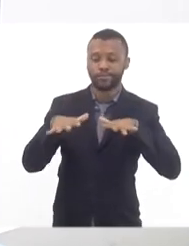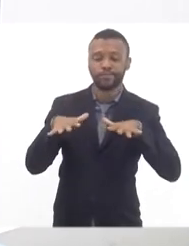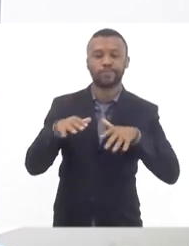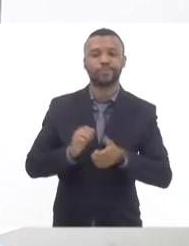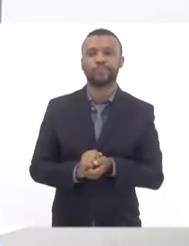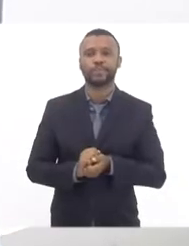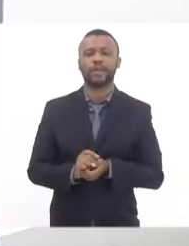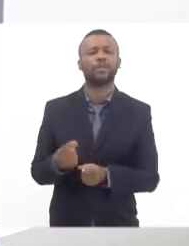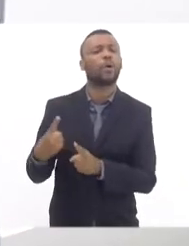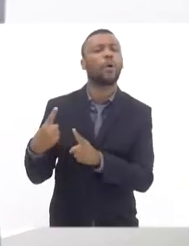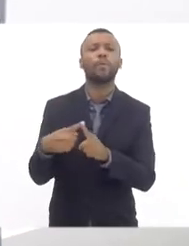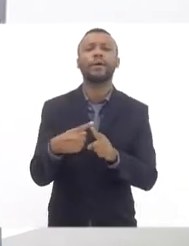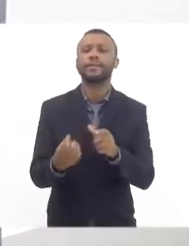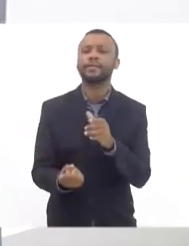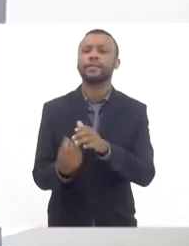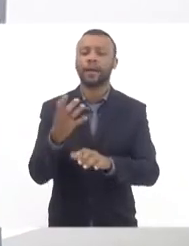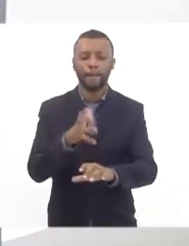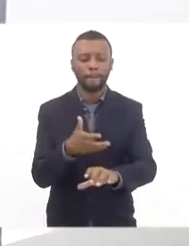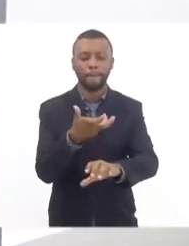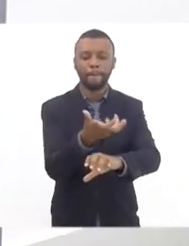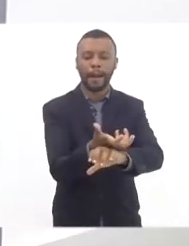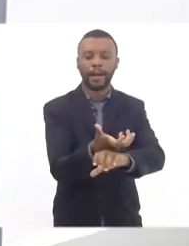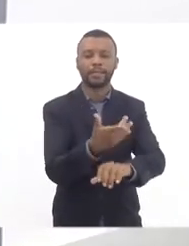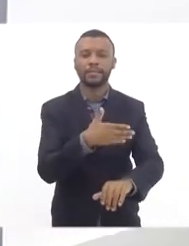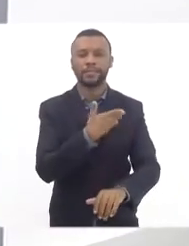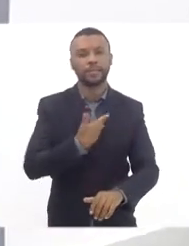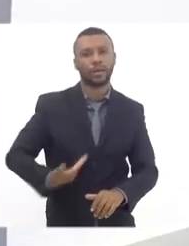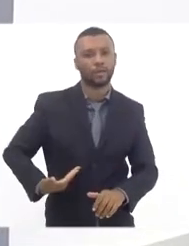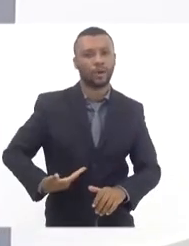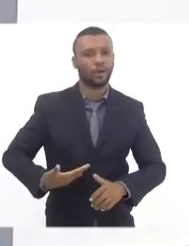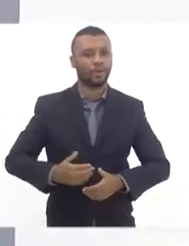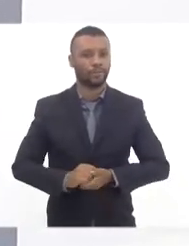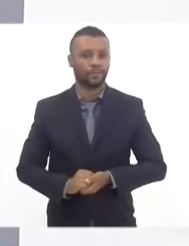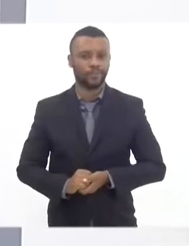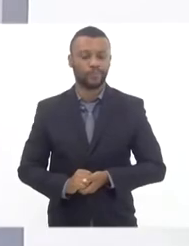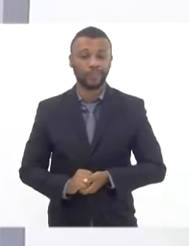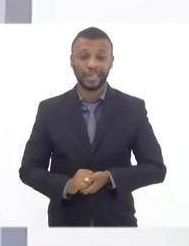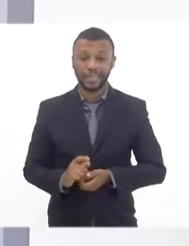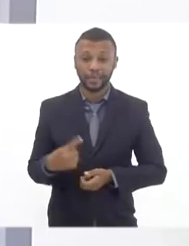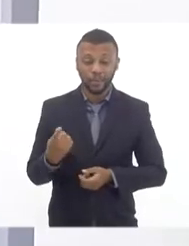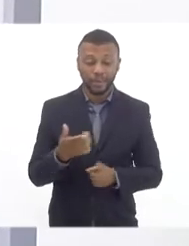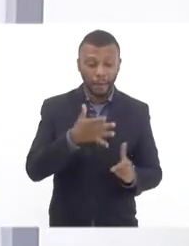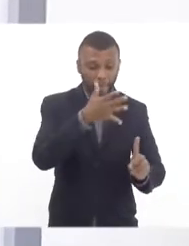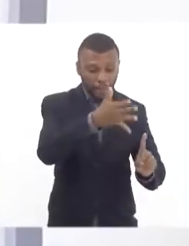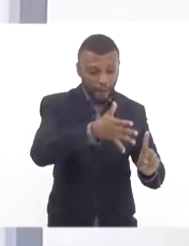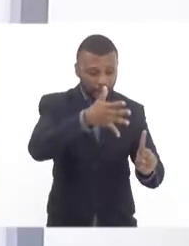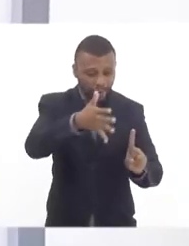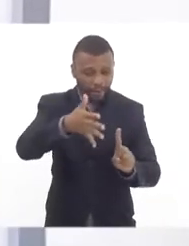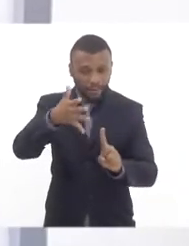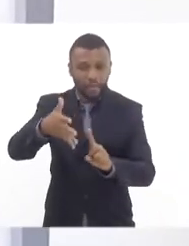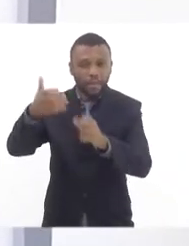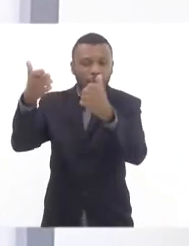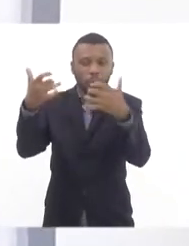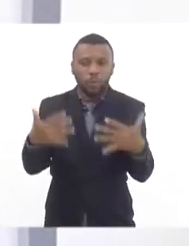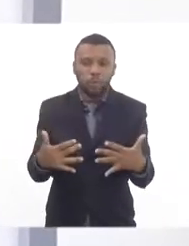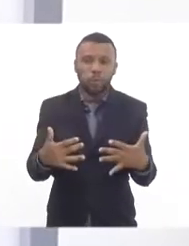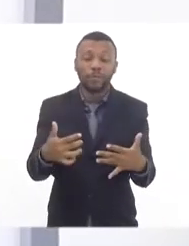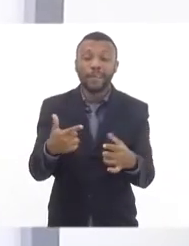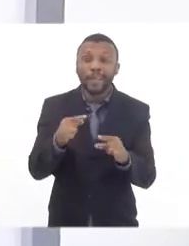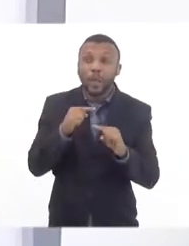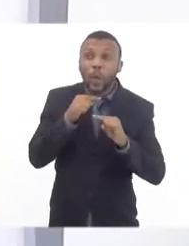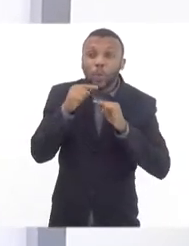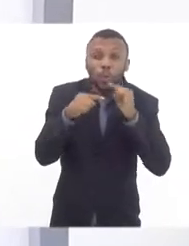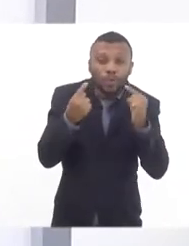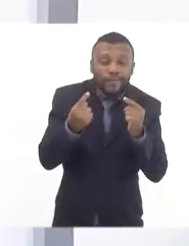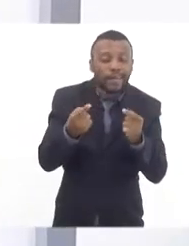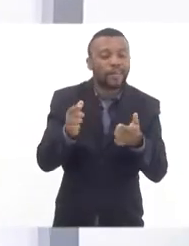de um parque estadual. Eu acho que depois de todas as falas aqui postas, né, a gente não tem mais dúvida de por que um parque estadual. Para além,